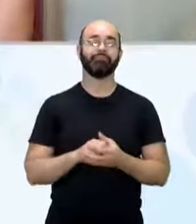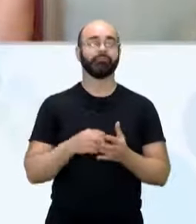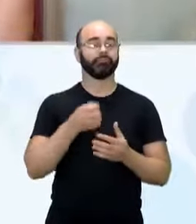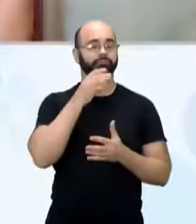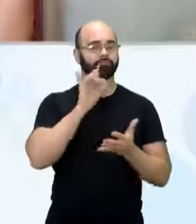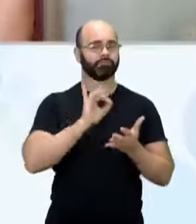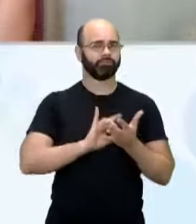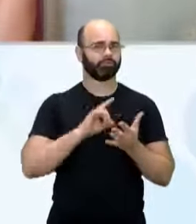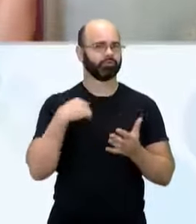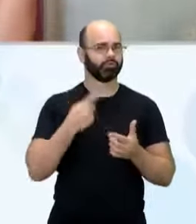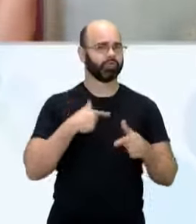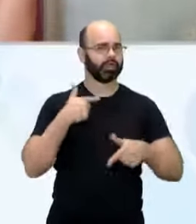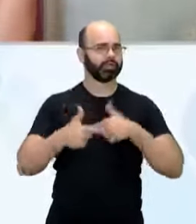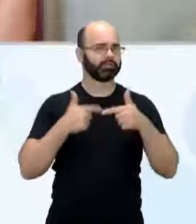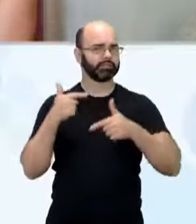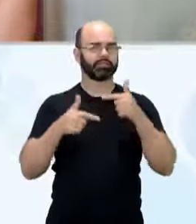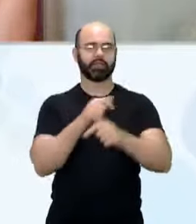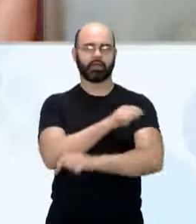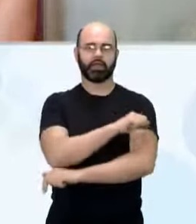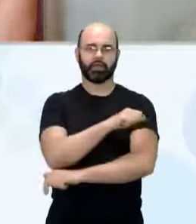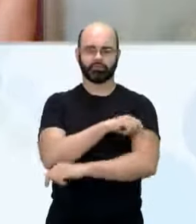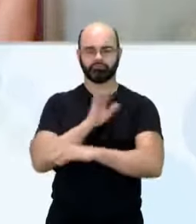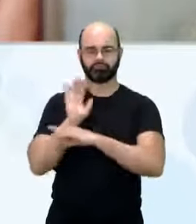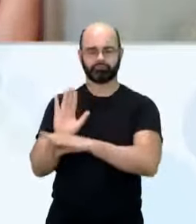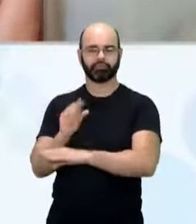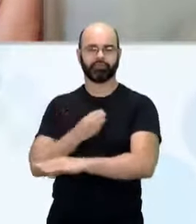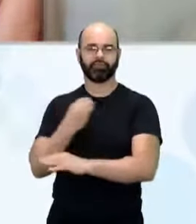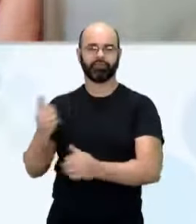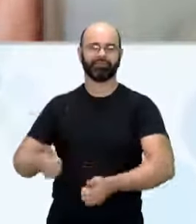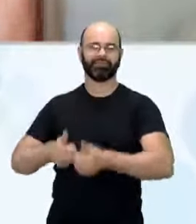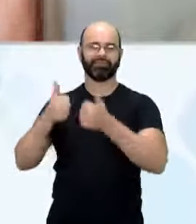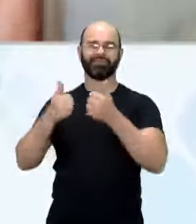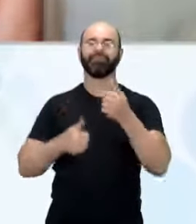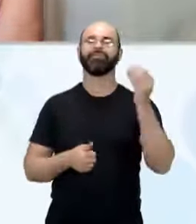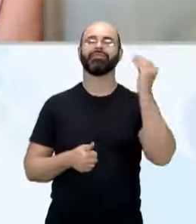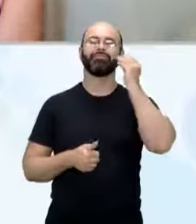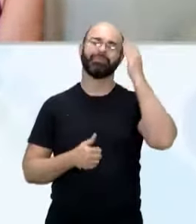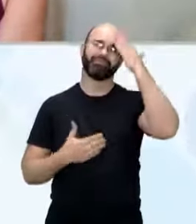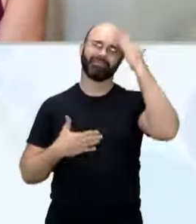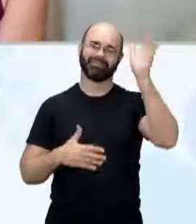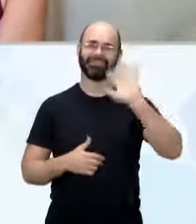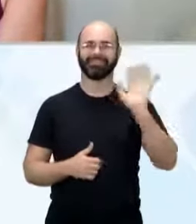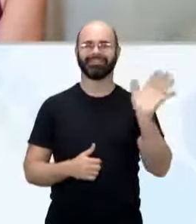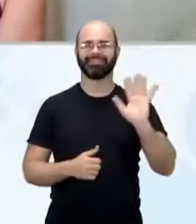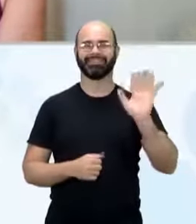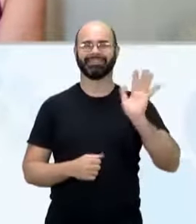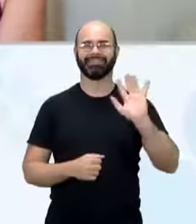transformar e formar a realidade dos nossos estudantes. Muito obrigada.